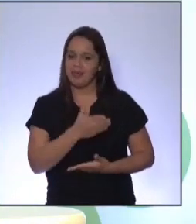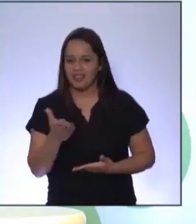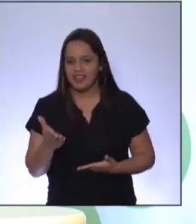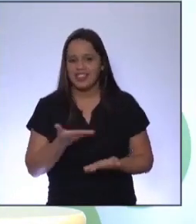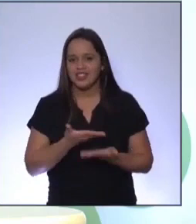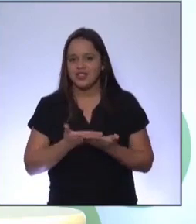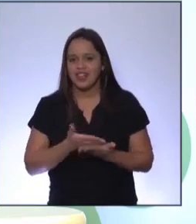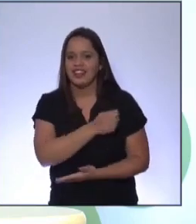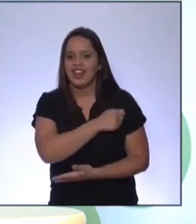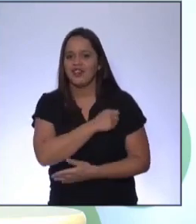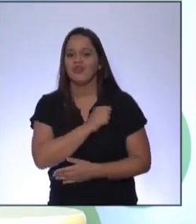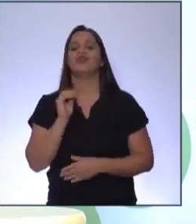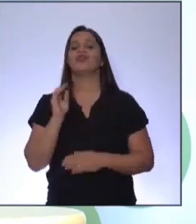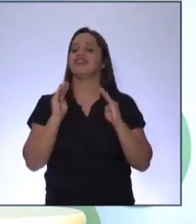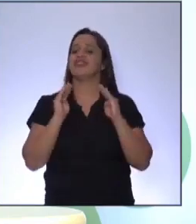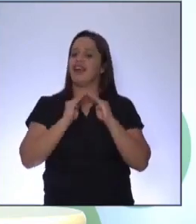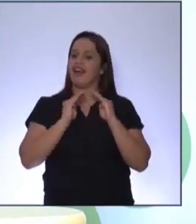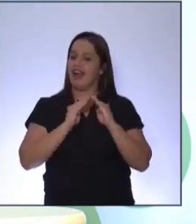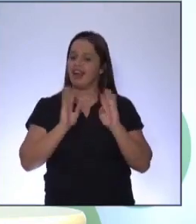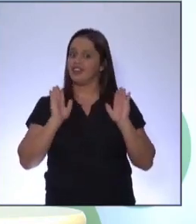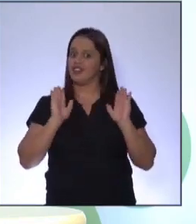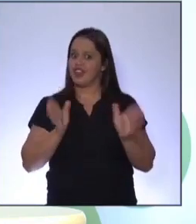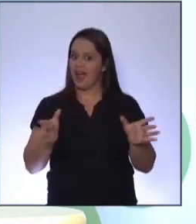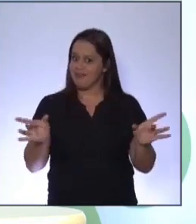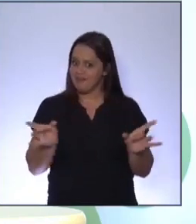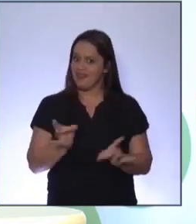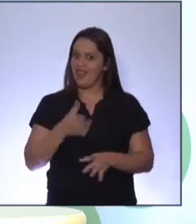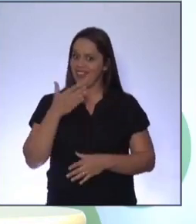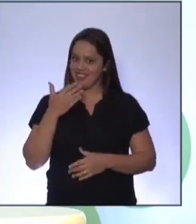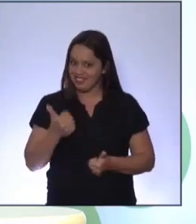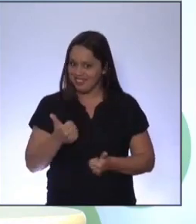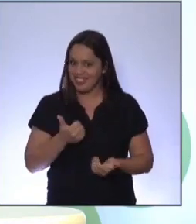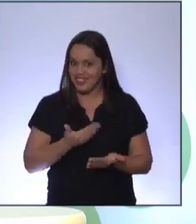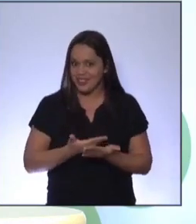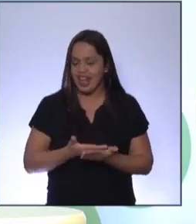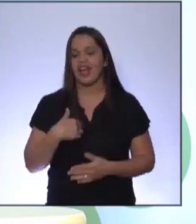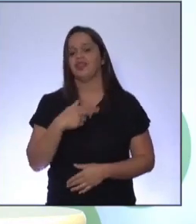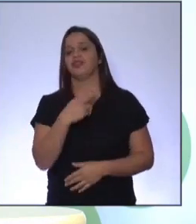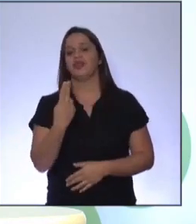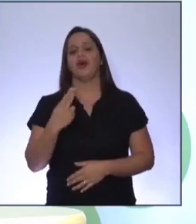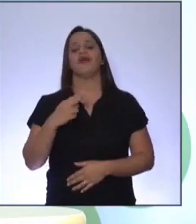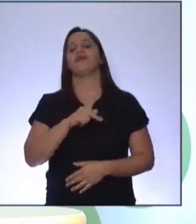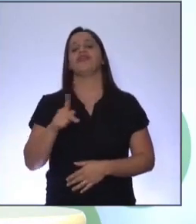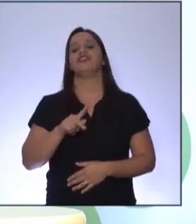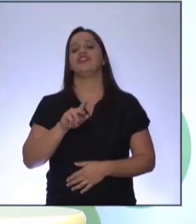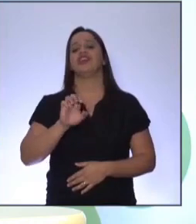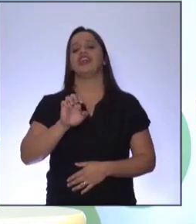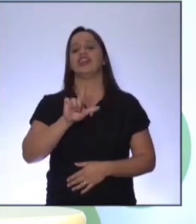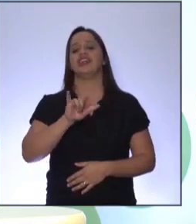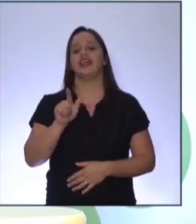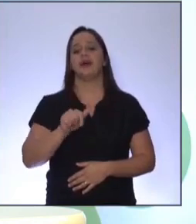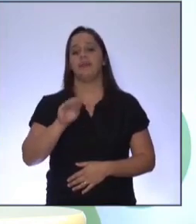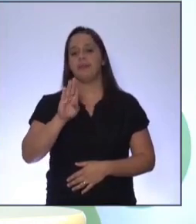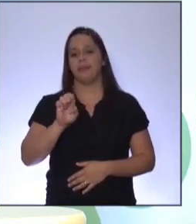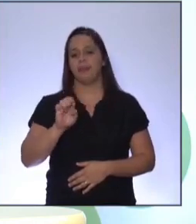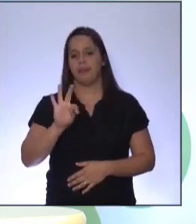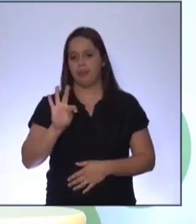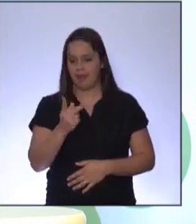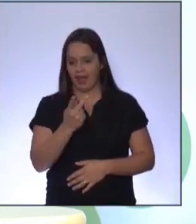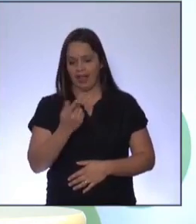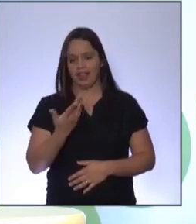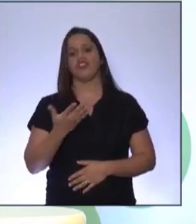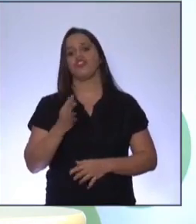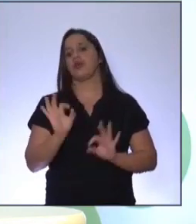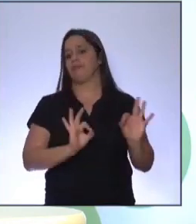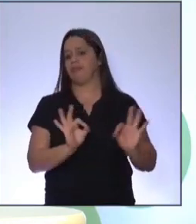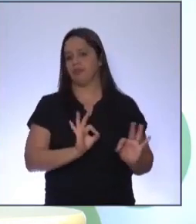que estão aí em casa, preparados para estudar. Eu sou a professora Elizabeth, faço parte da equipe que produz os materiais,